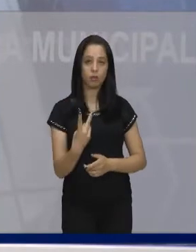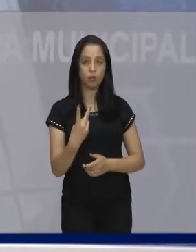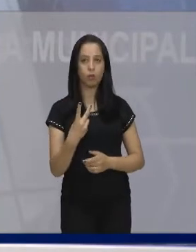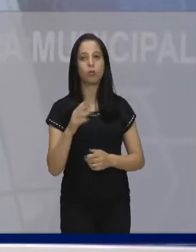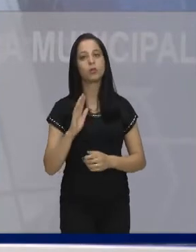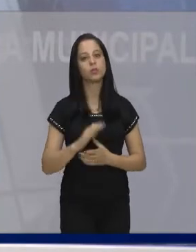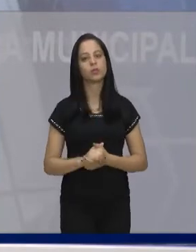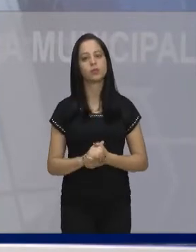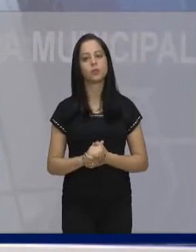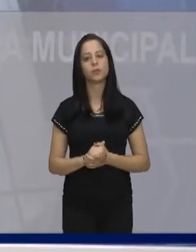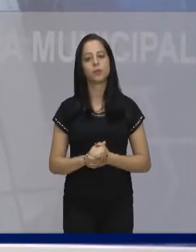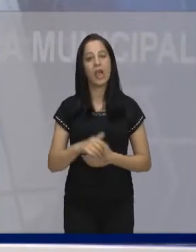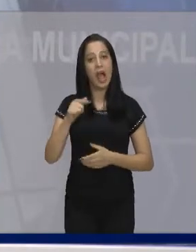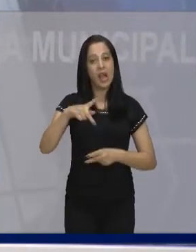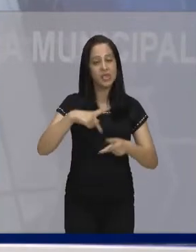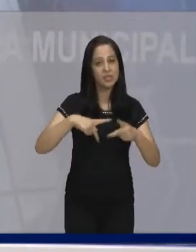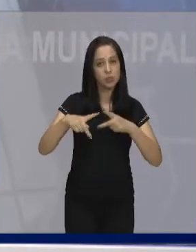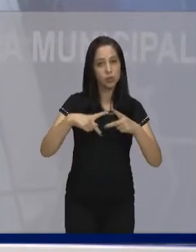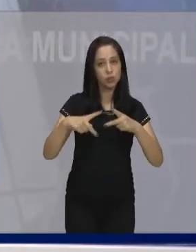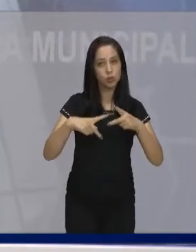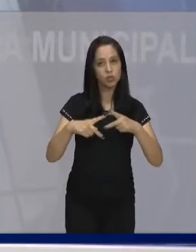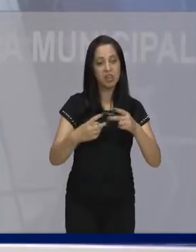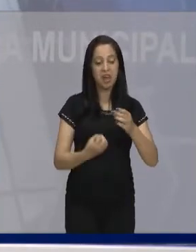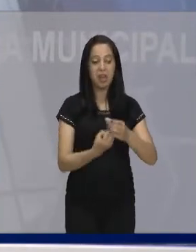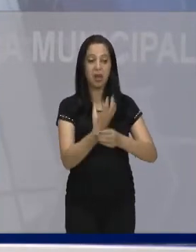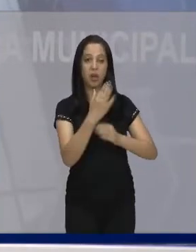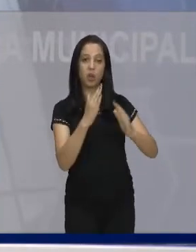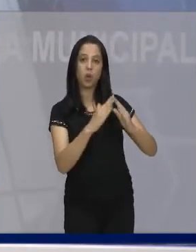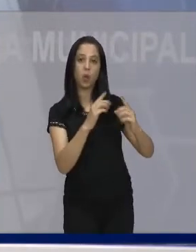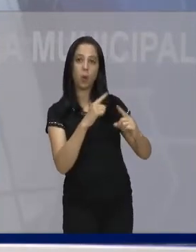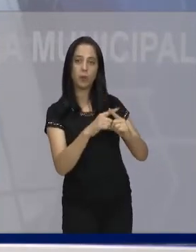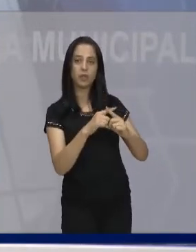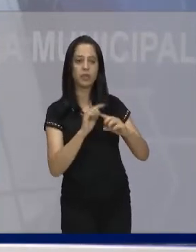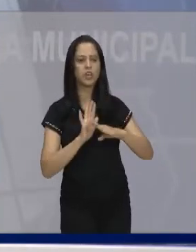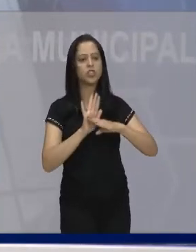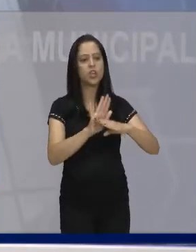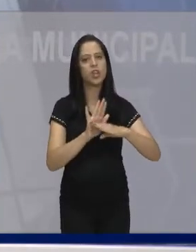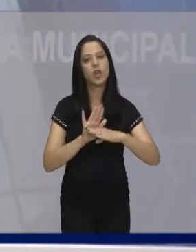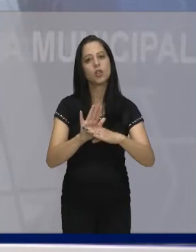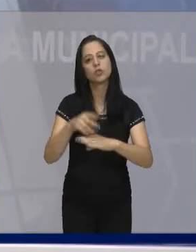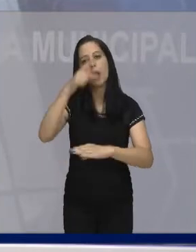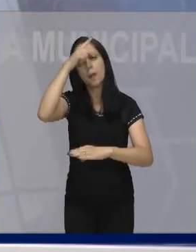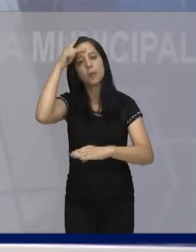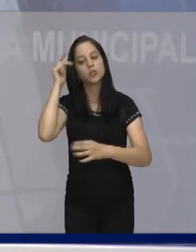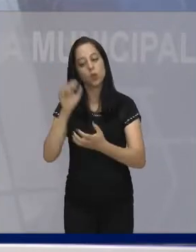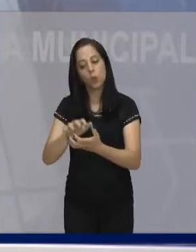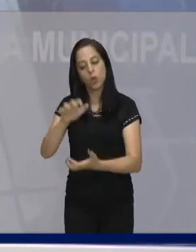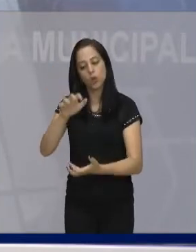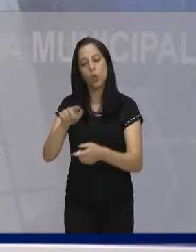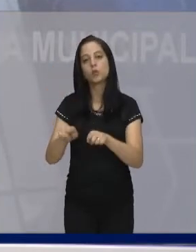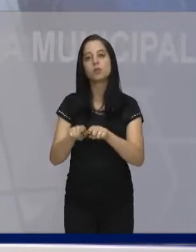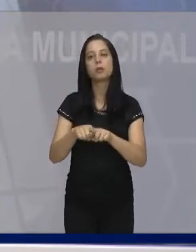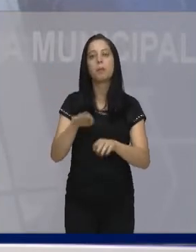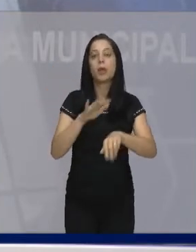herança para São José uma congregação a serviço dos enfermos e idosos.